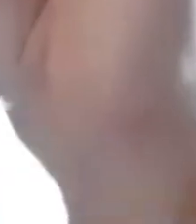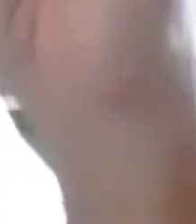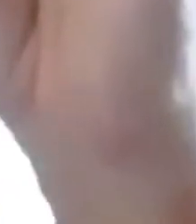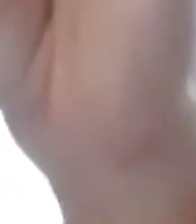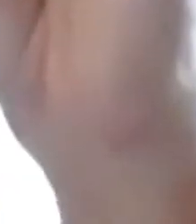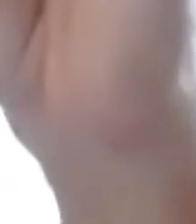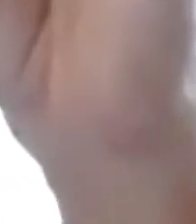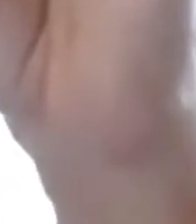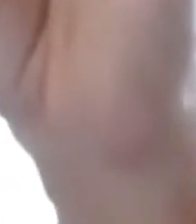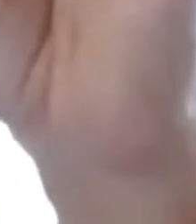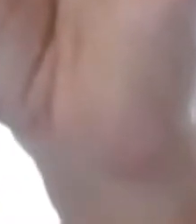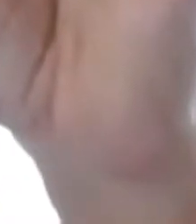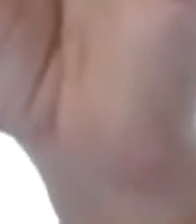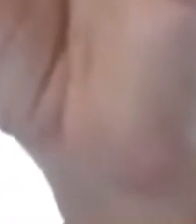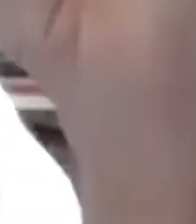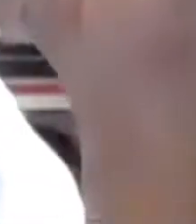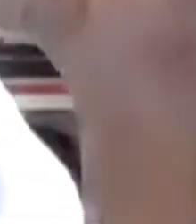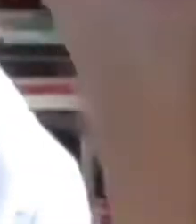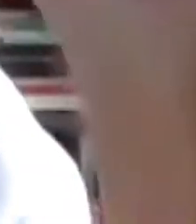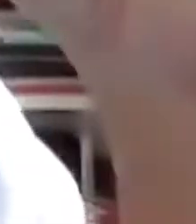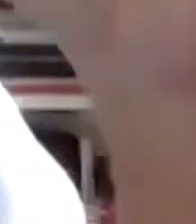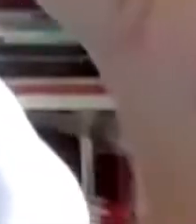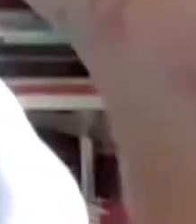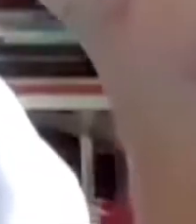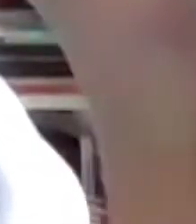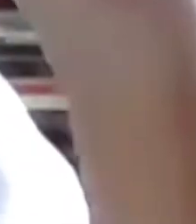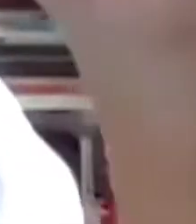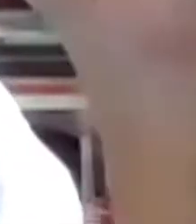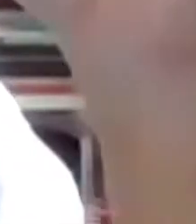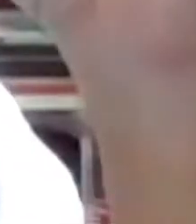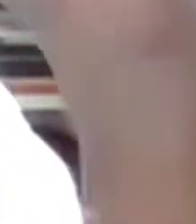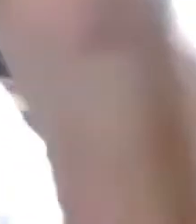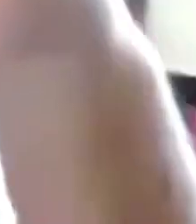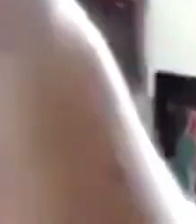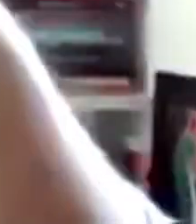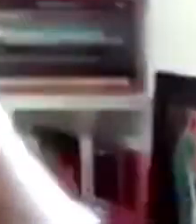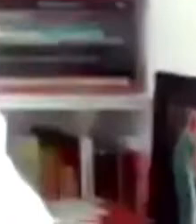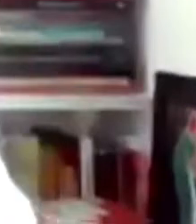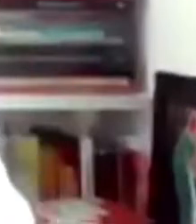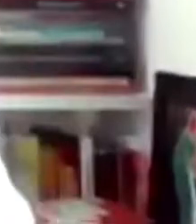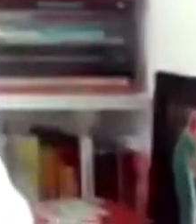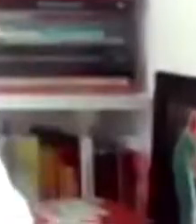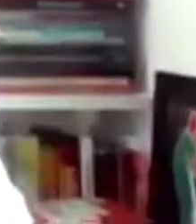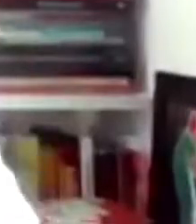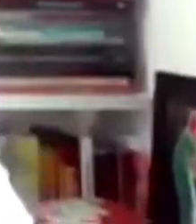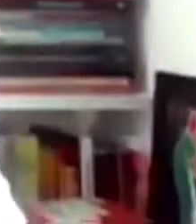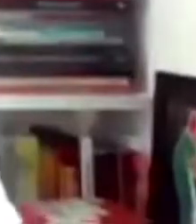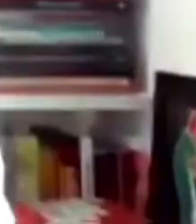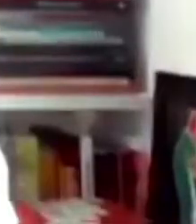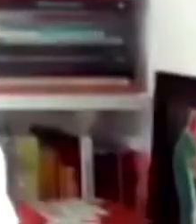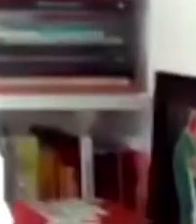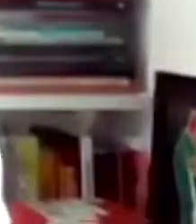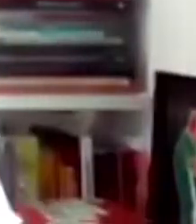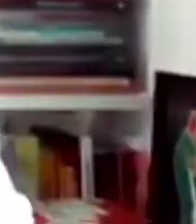parte da classe docente, você juntar o cargo, né, de agentes e monitores para dentro da estrutura, no mesmo regime